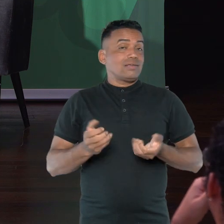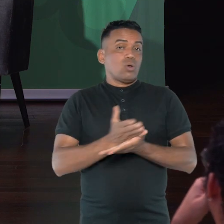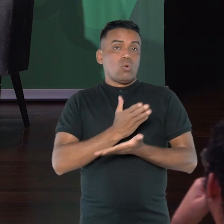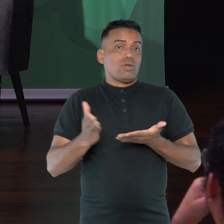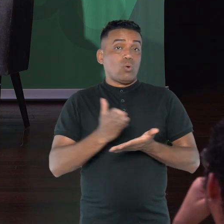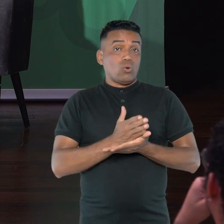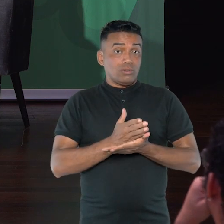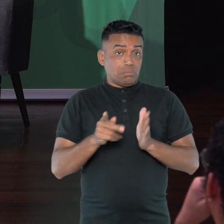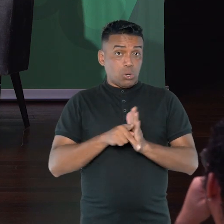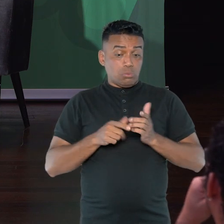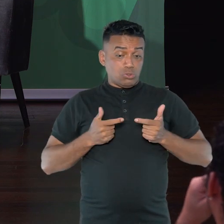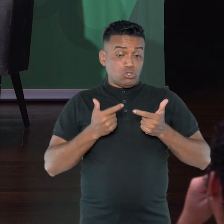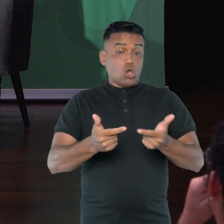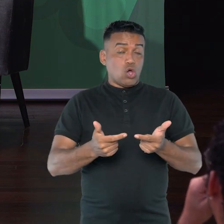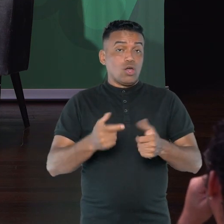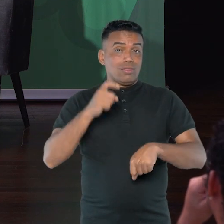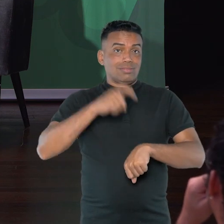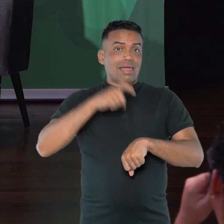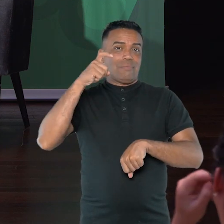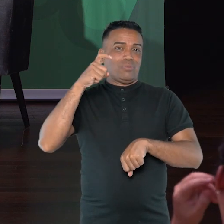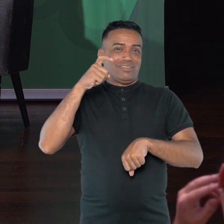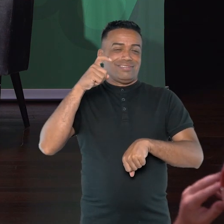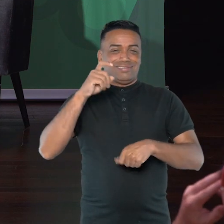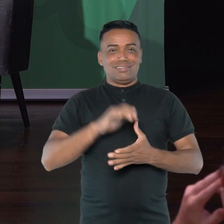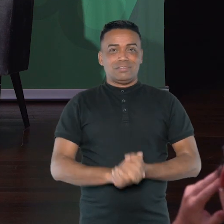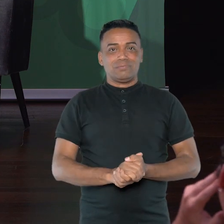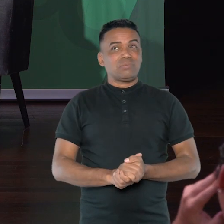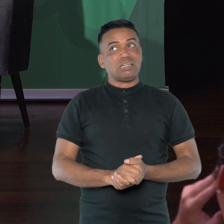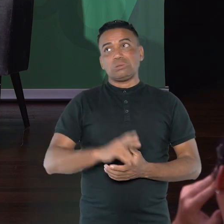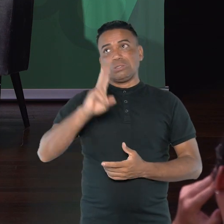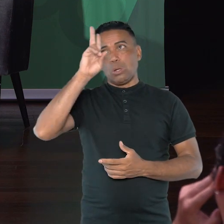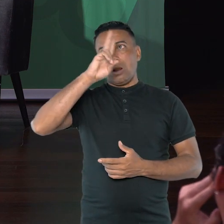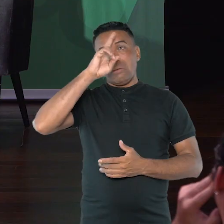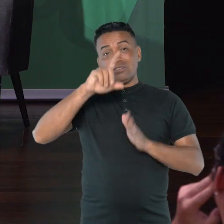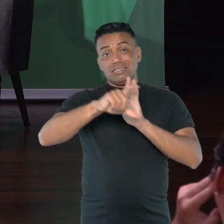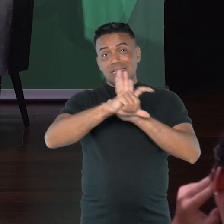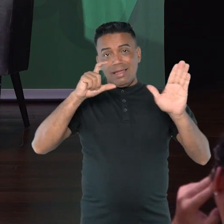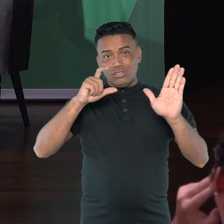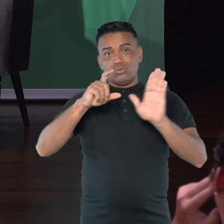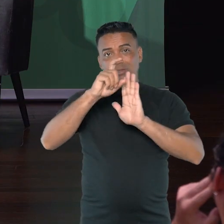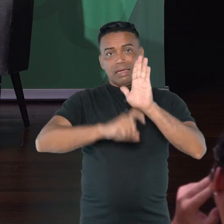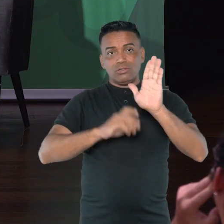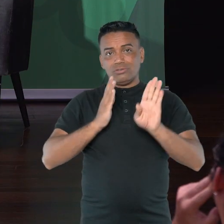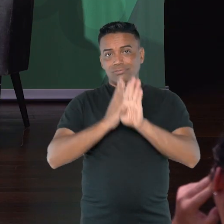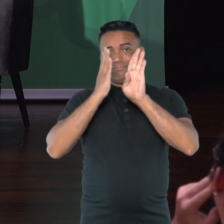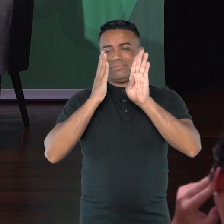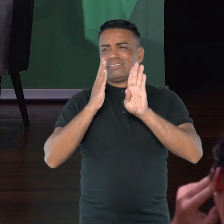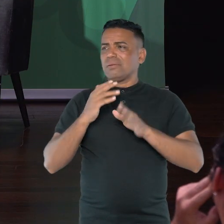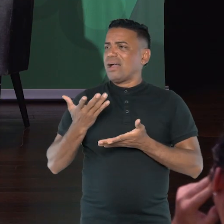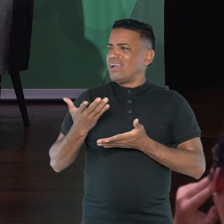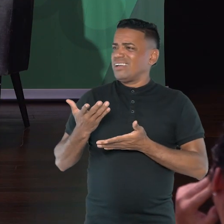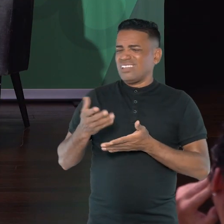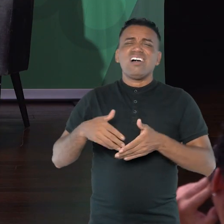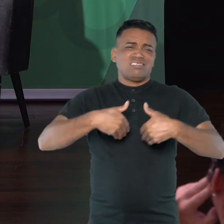qualquer coisa desde que traga a chancela do tempo, né? Então, eu não lembro se é exatamente esse trecho, mas ele identificou aquilo e ele fala, mas ele faz em torno,